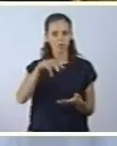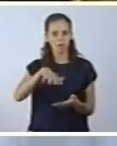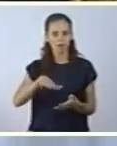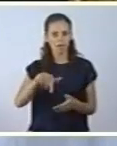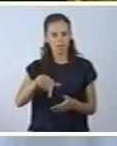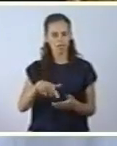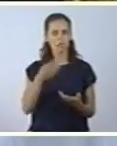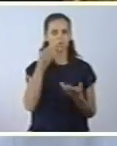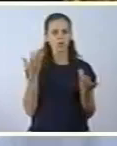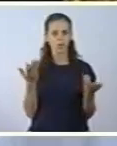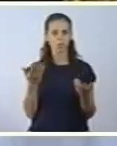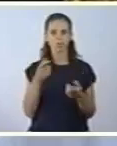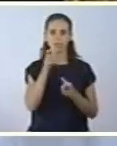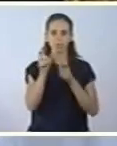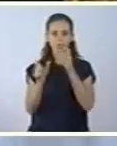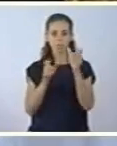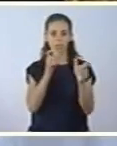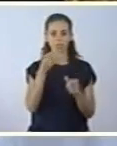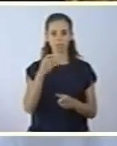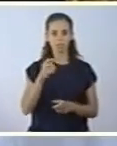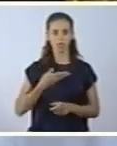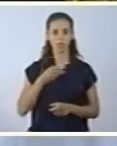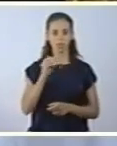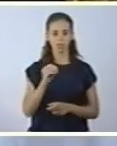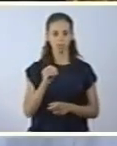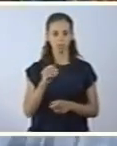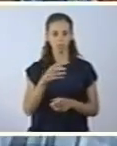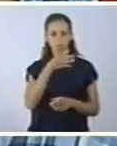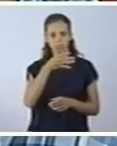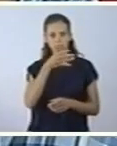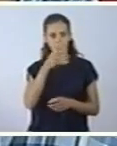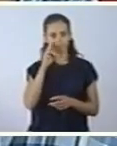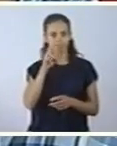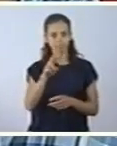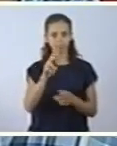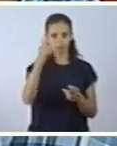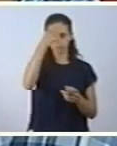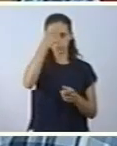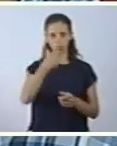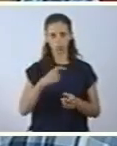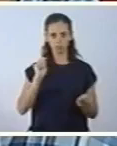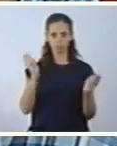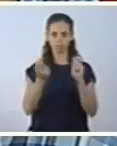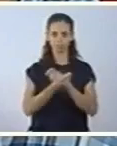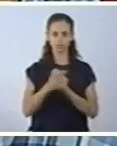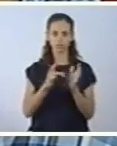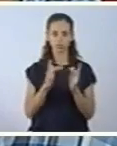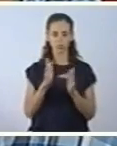aqui. São as palavras de Pedro ao contemplar a transfiguração de